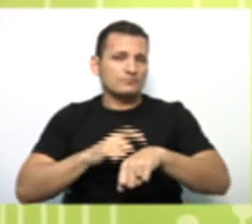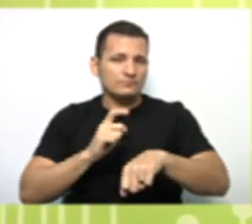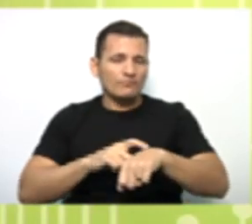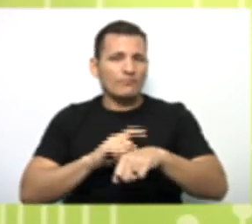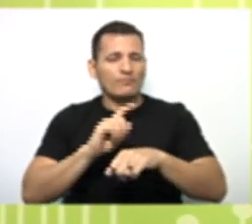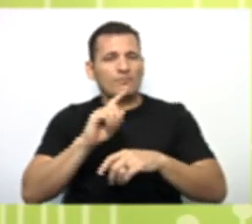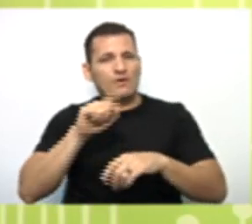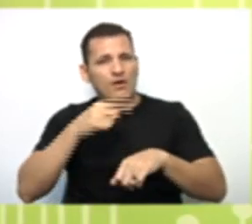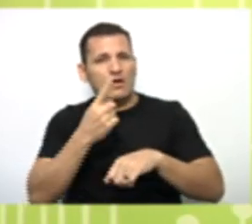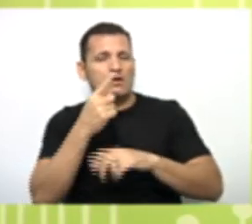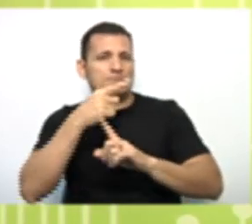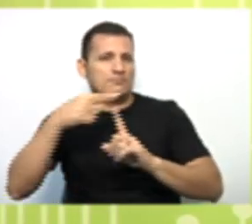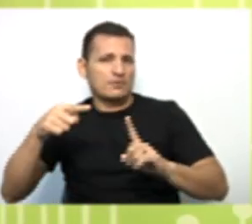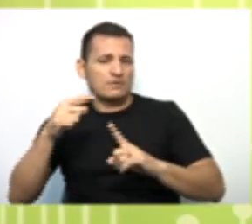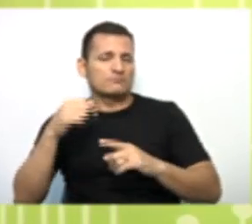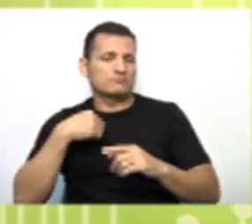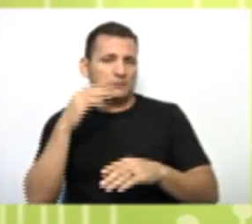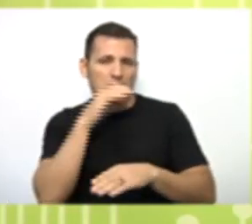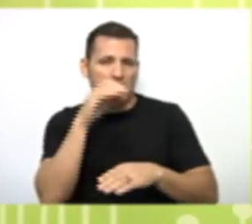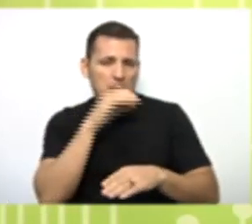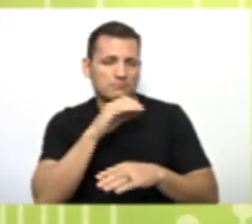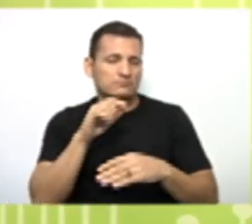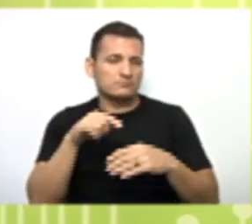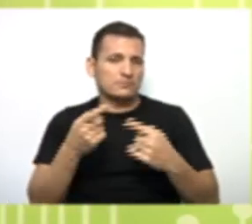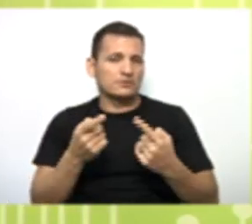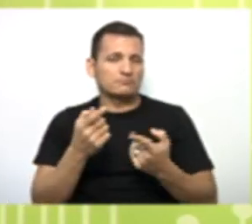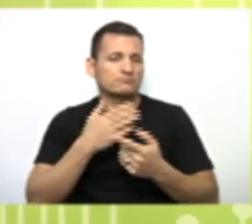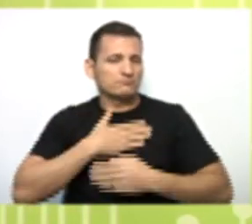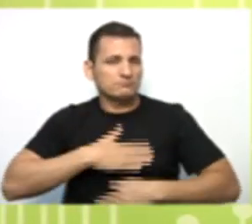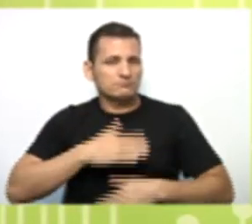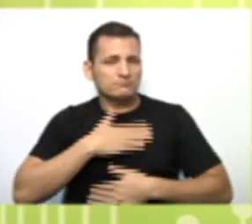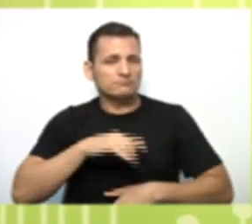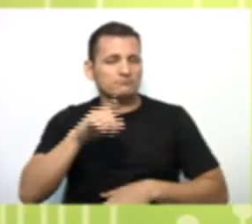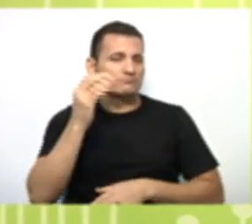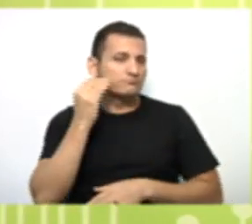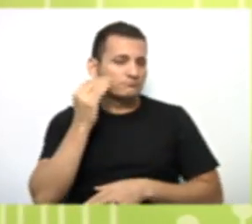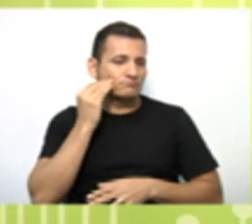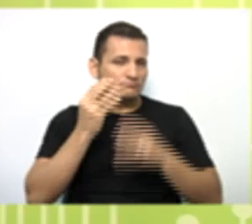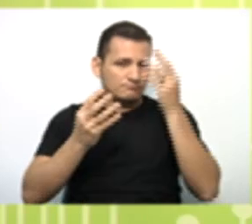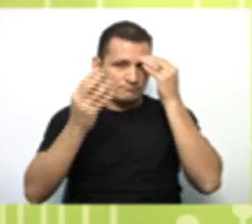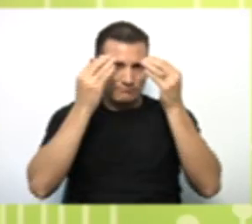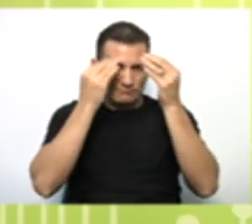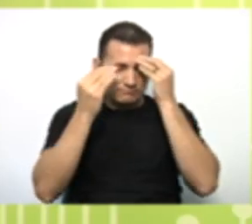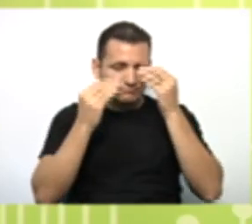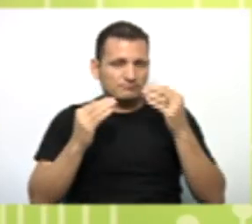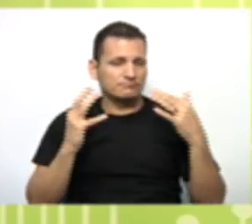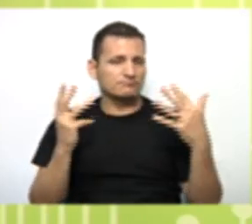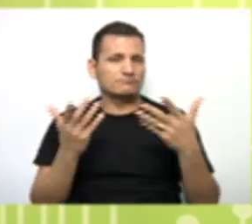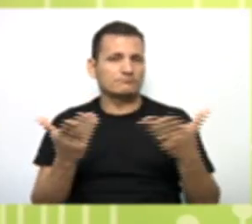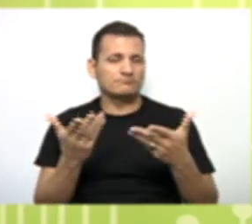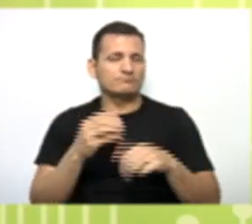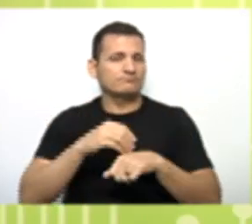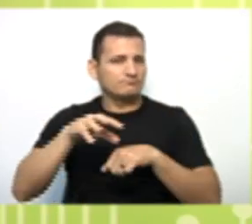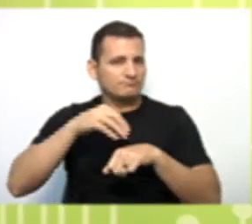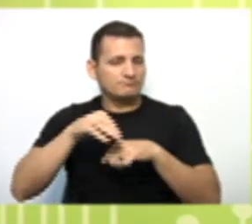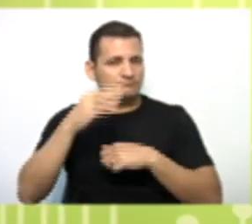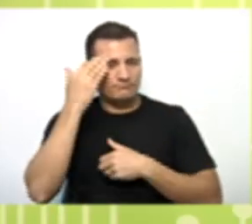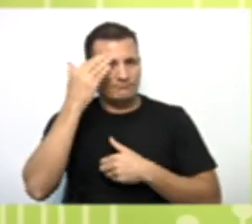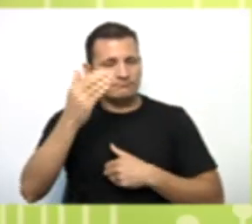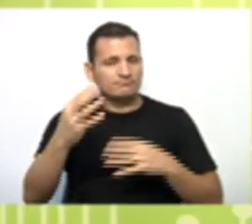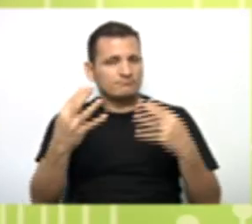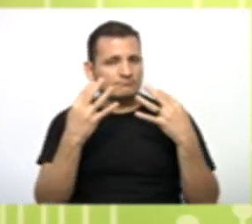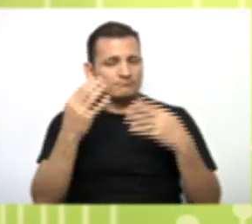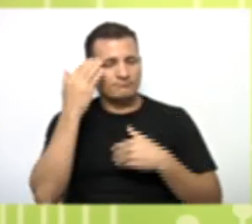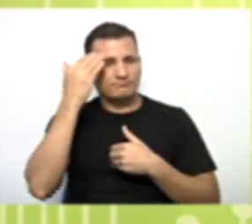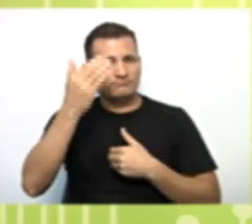é muito corrido, mas com calma, tentem fixar tudo isso que foi passado hoje. Muito obrigado pela atenção, muito obrigado